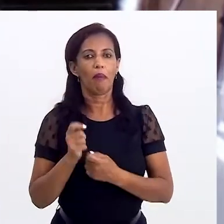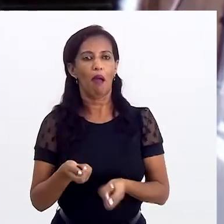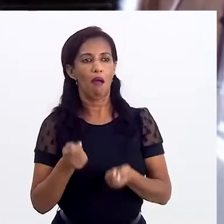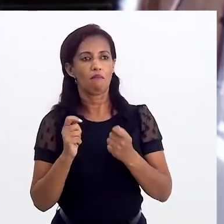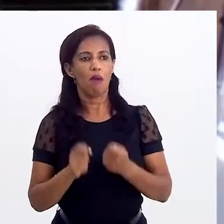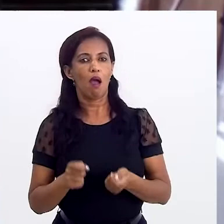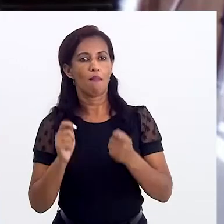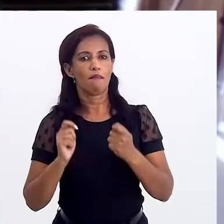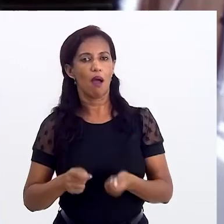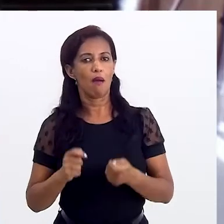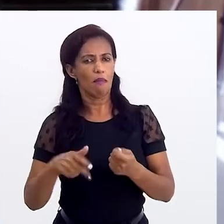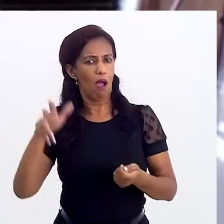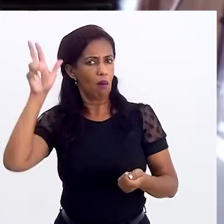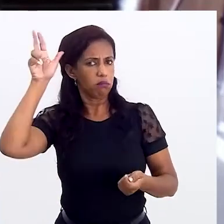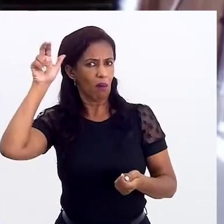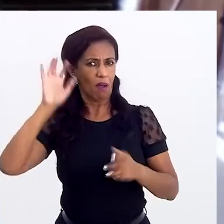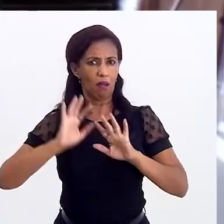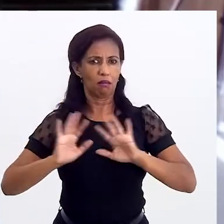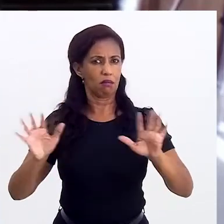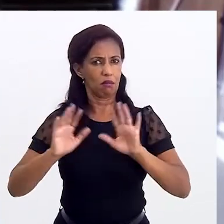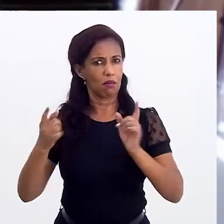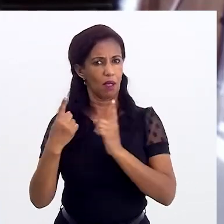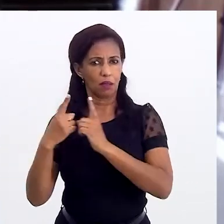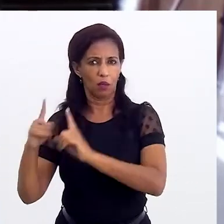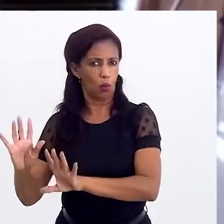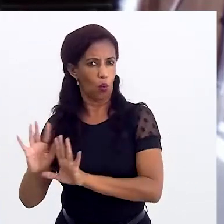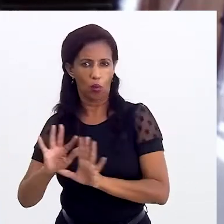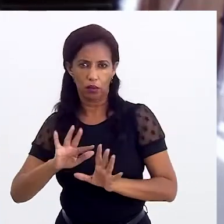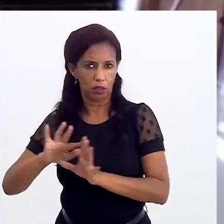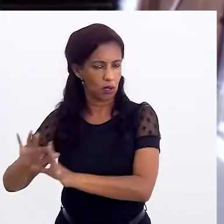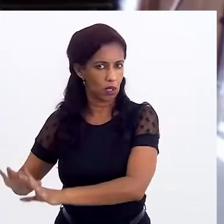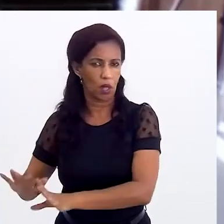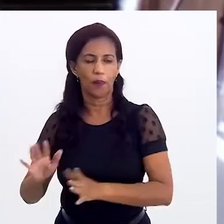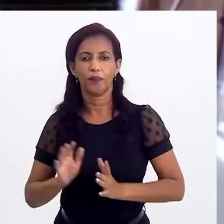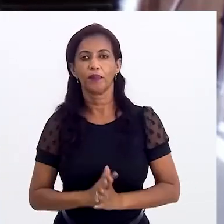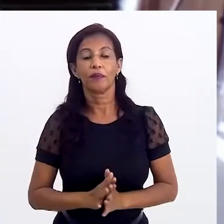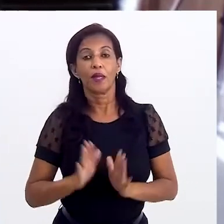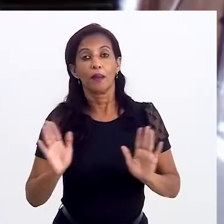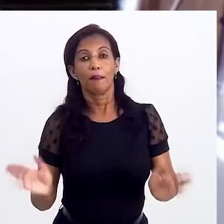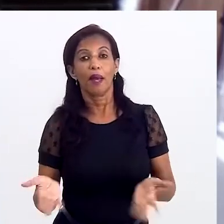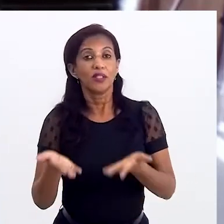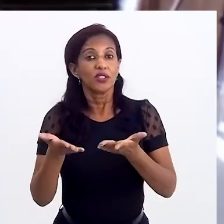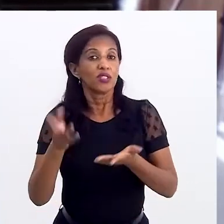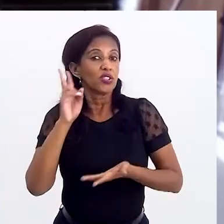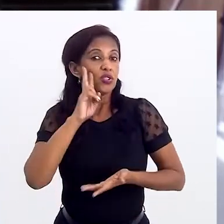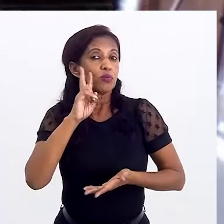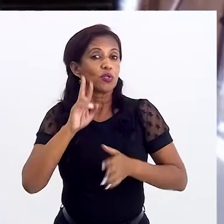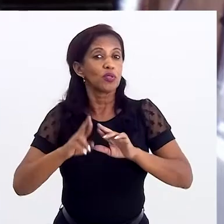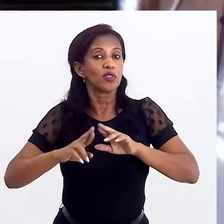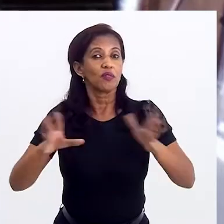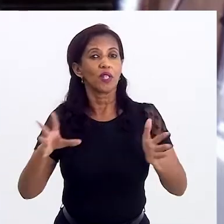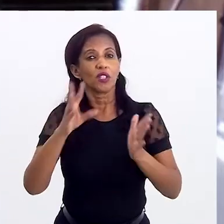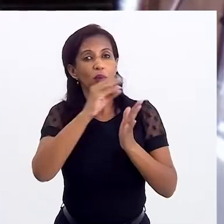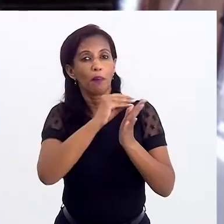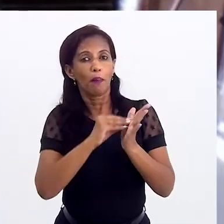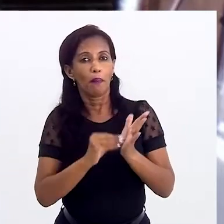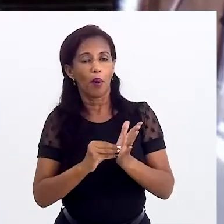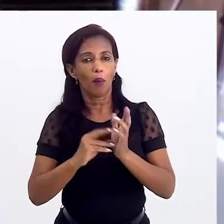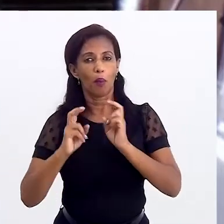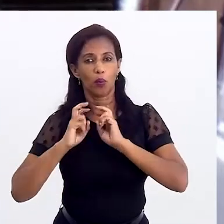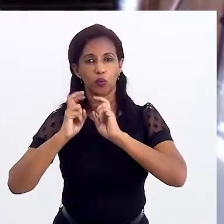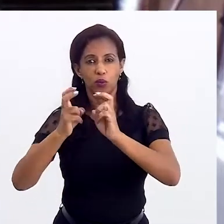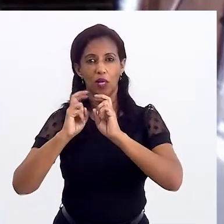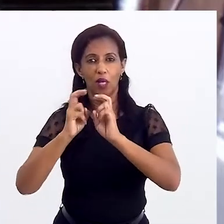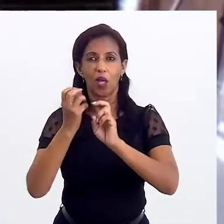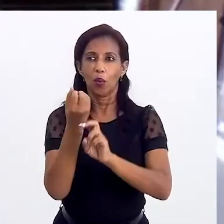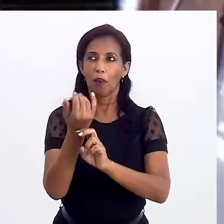a cavalo, nós nunca tivemos nada contra, inclusive bebemos muito nessa fonte, no folclore gaúcho, para compor a Maria Fumaça, por